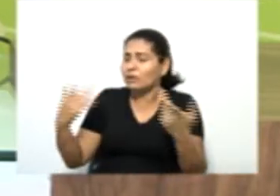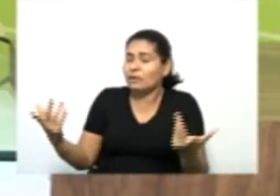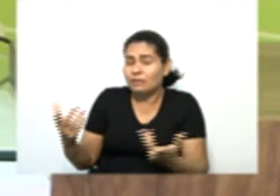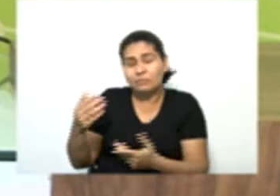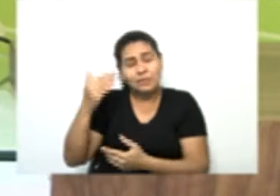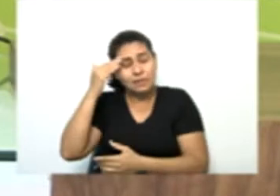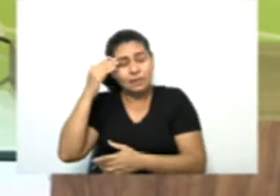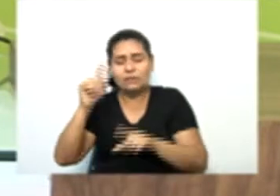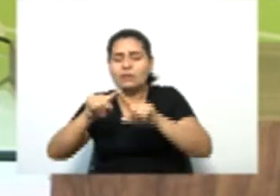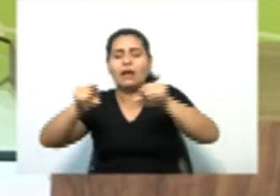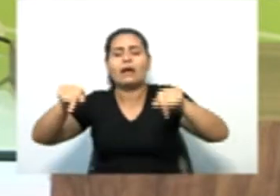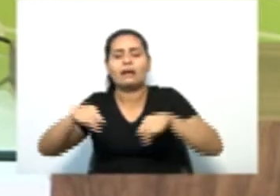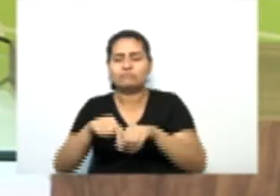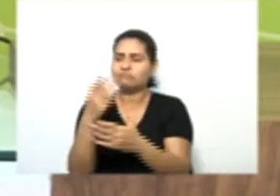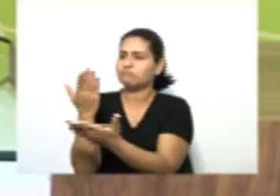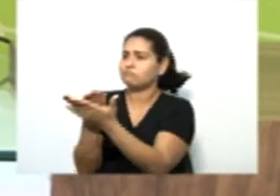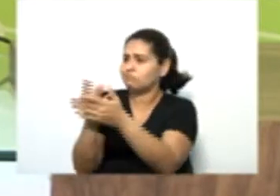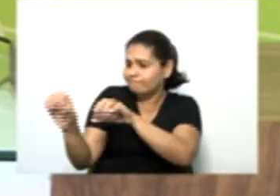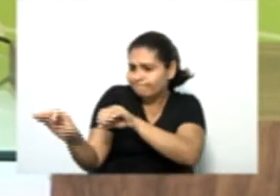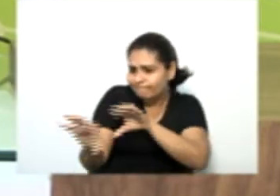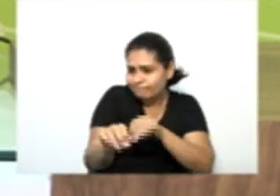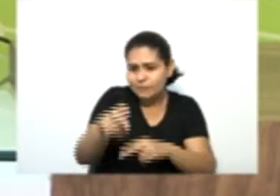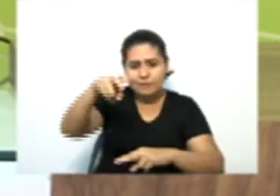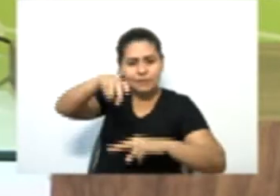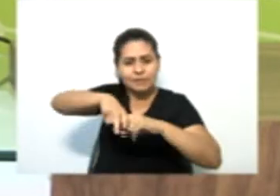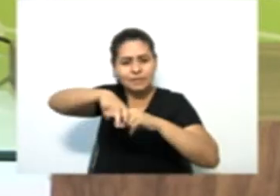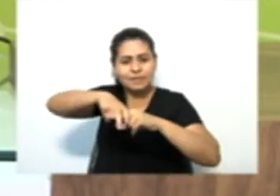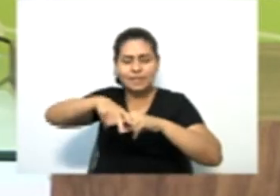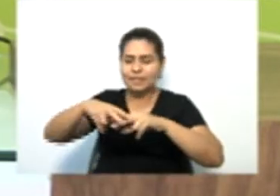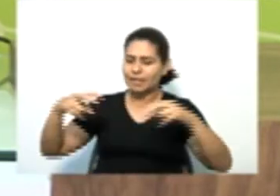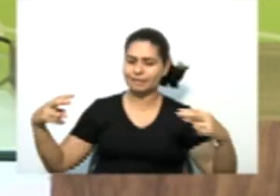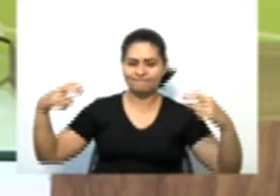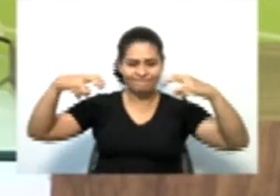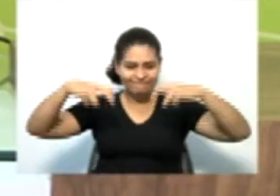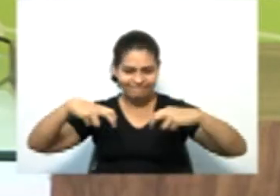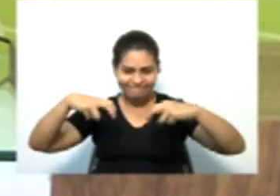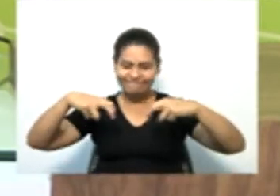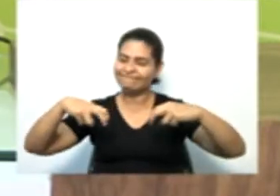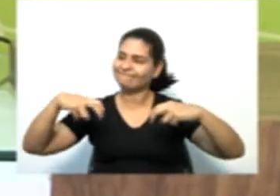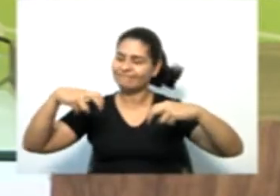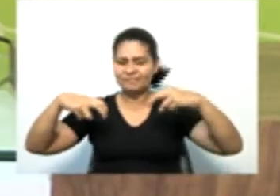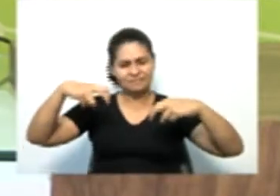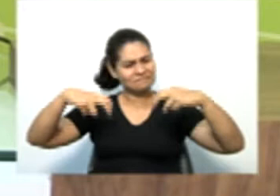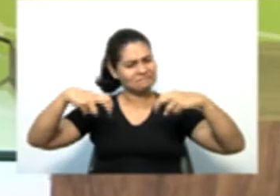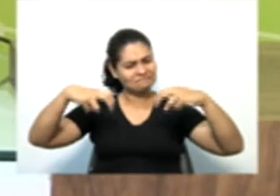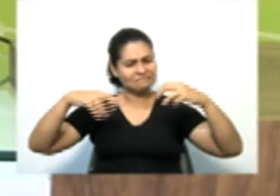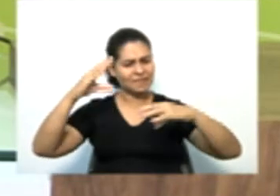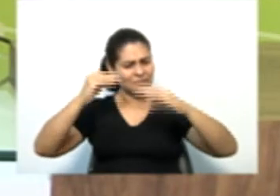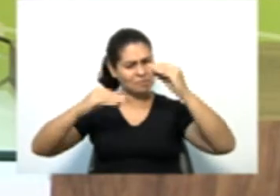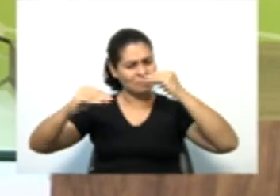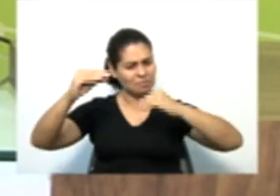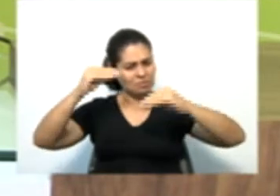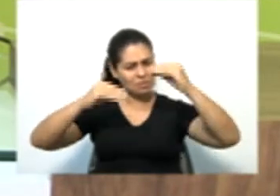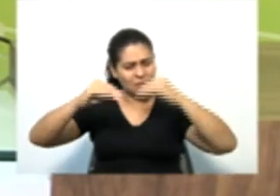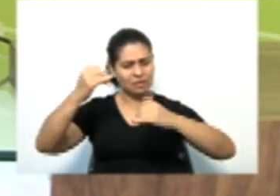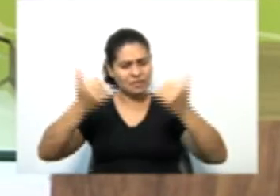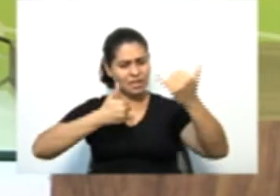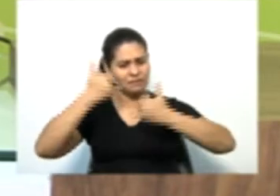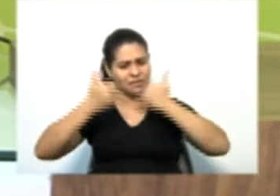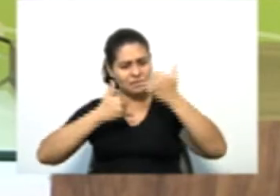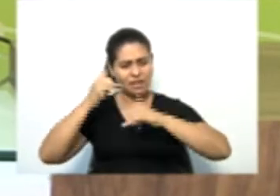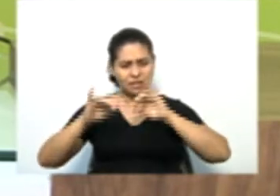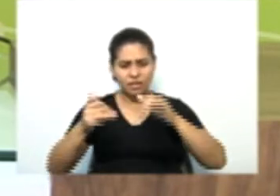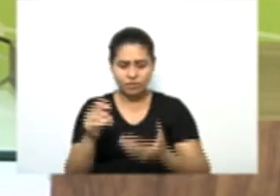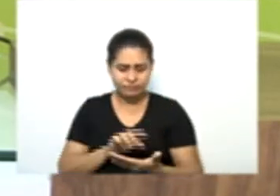momento de aula mesmo. Digamos que a gente está sentado aqui, professor, nós dois negociando, né, uma situação, você passando informação e eu